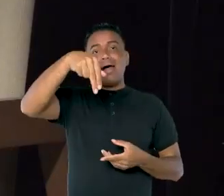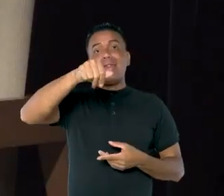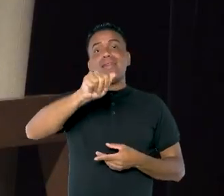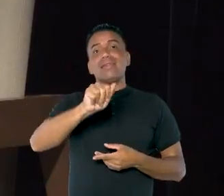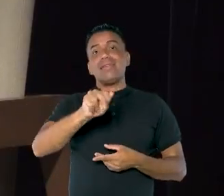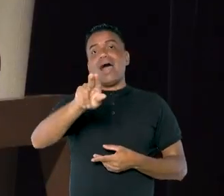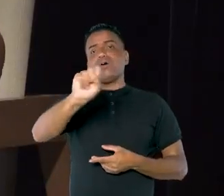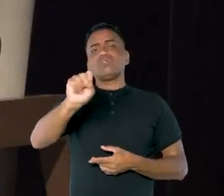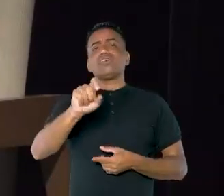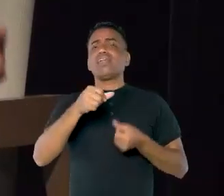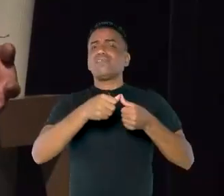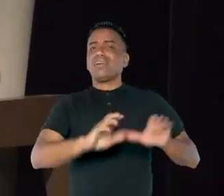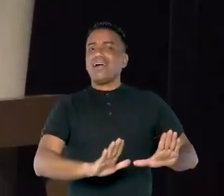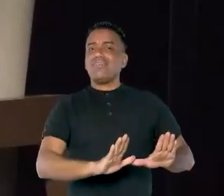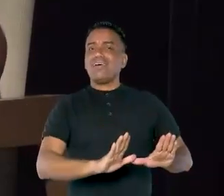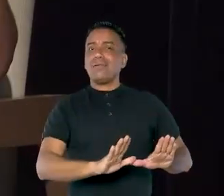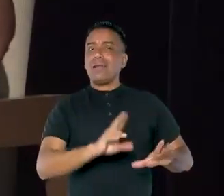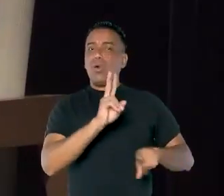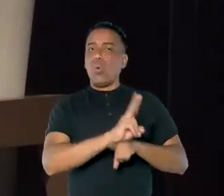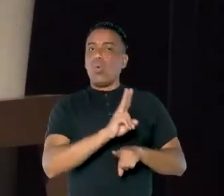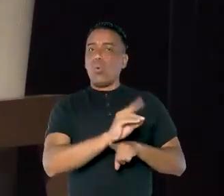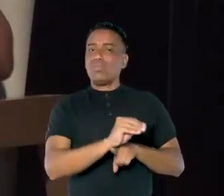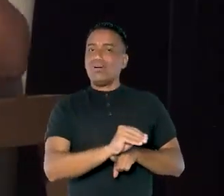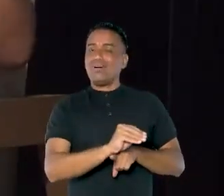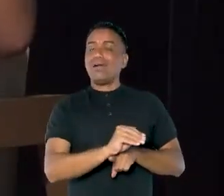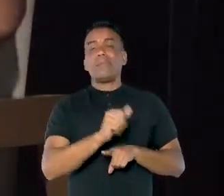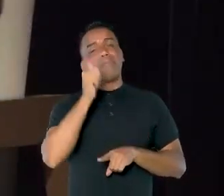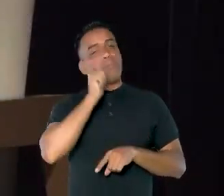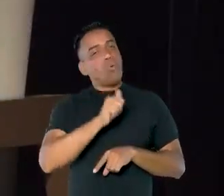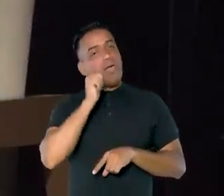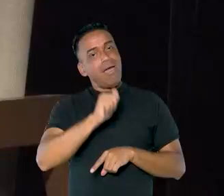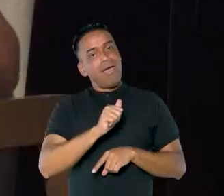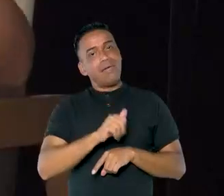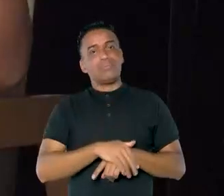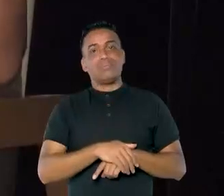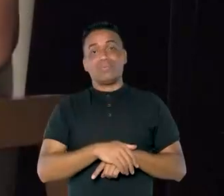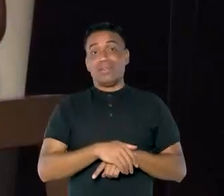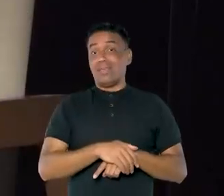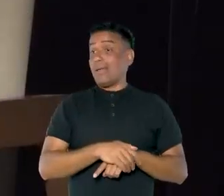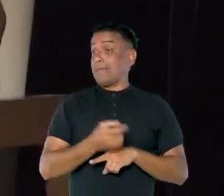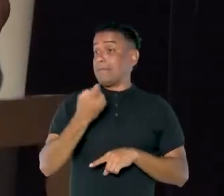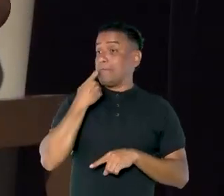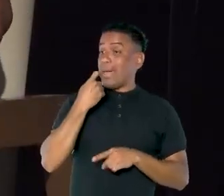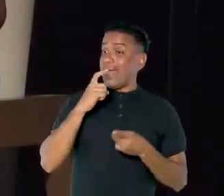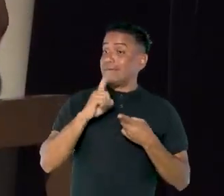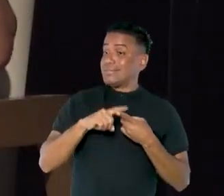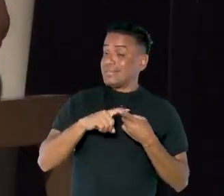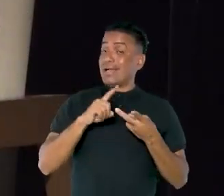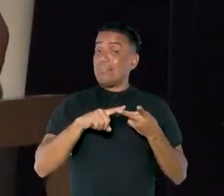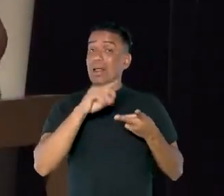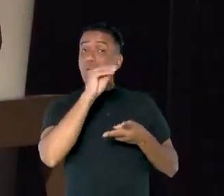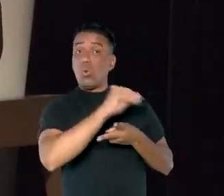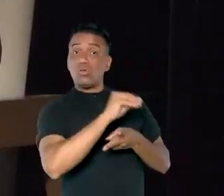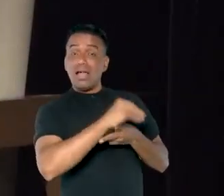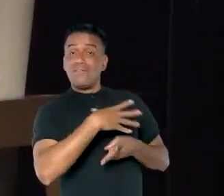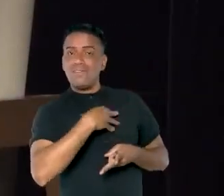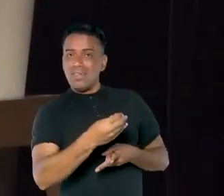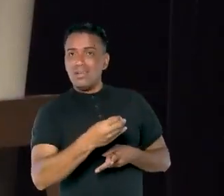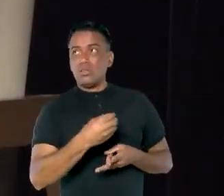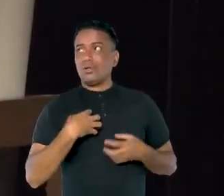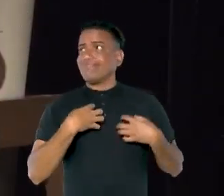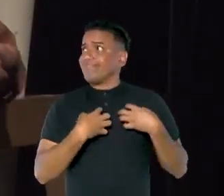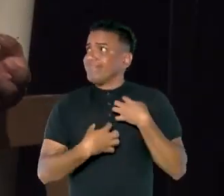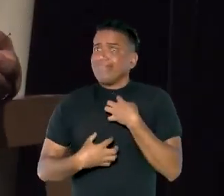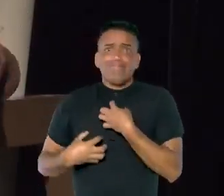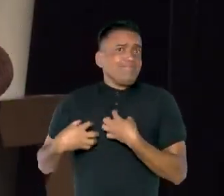cuidar do território? Era a mulher. Ela que ficava para pescar, ela que ficava para cuidar do filho. Então, isso me